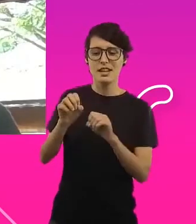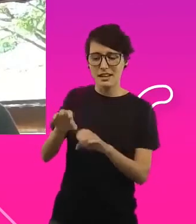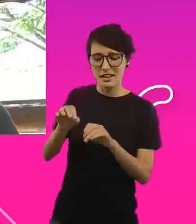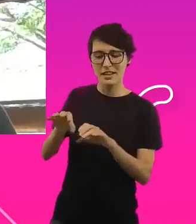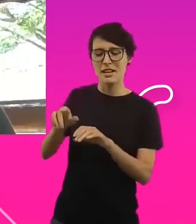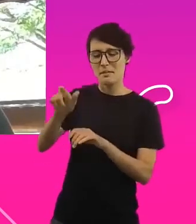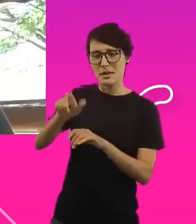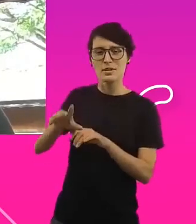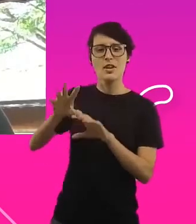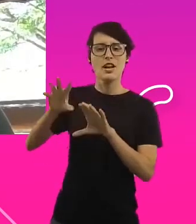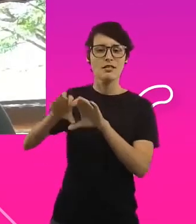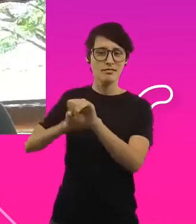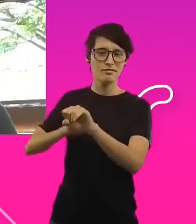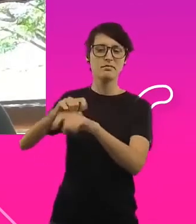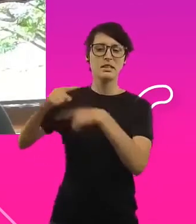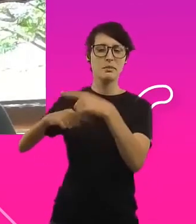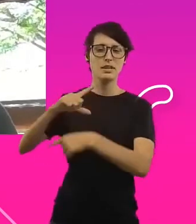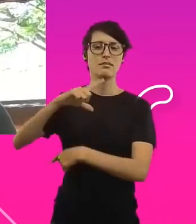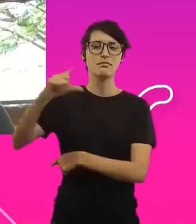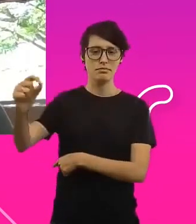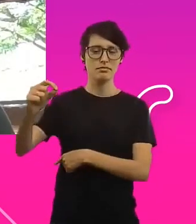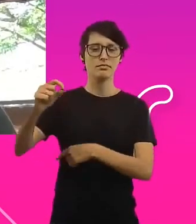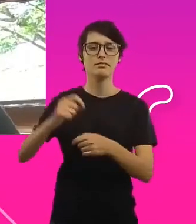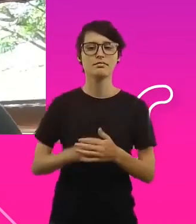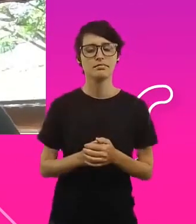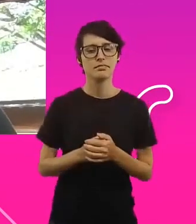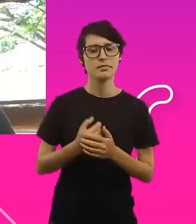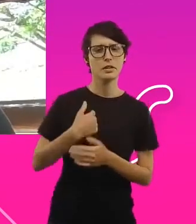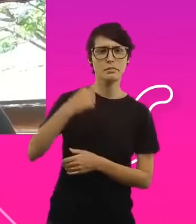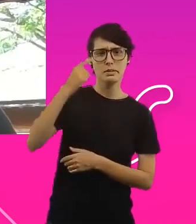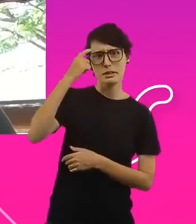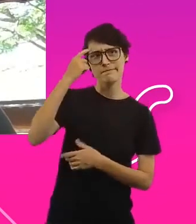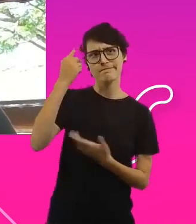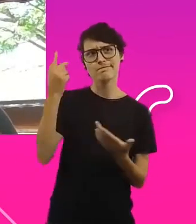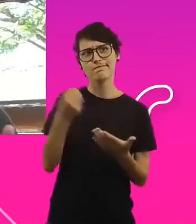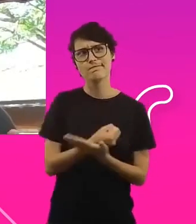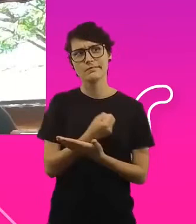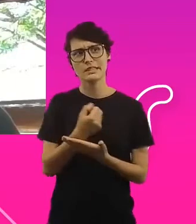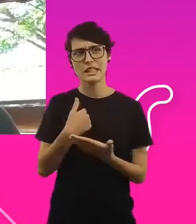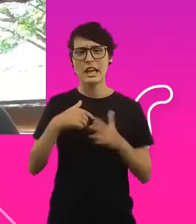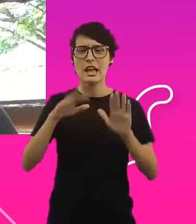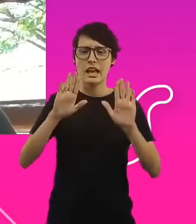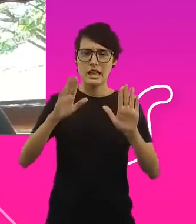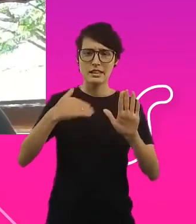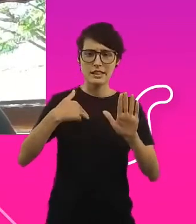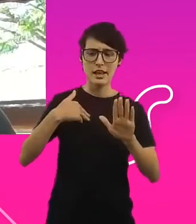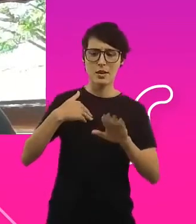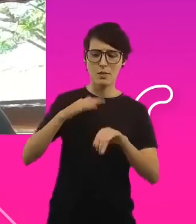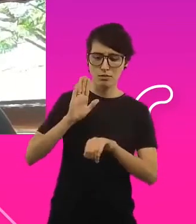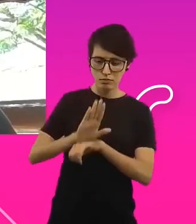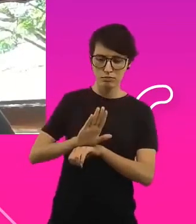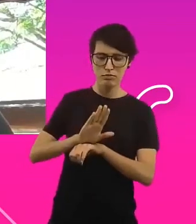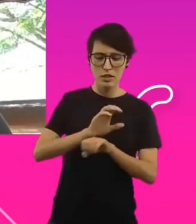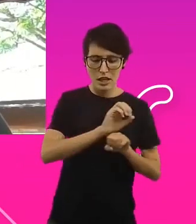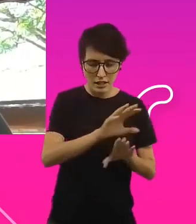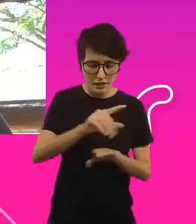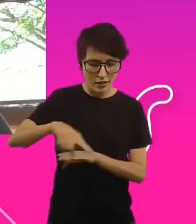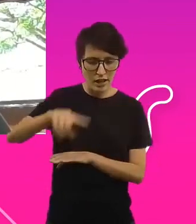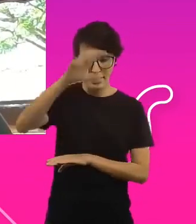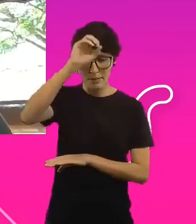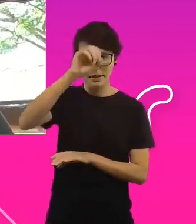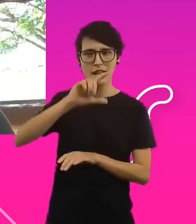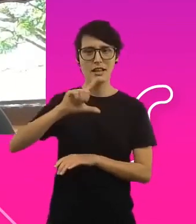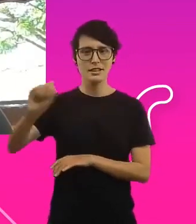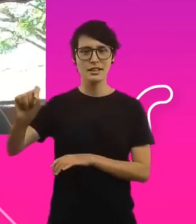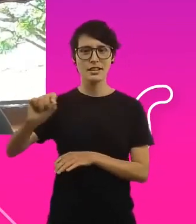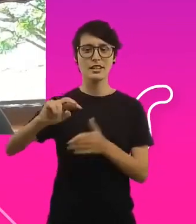forma as pessoas e elas vão embora. E eu pensei assim, putz, então peraí, se eu formo as pessoas e elas estão indo embora, alguma coisa certa eu estou